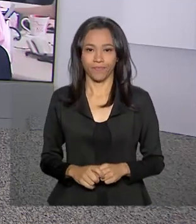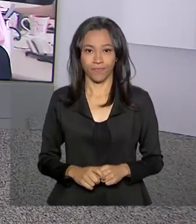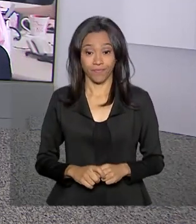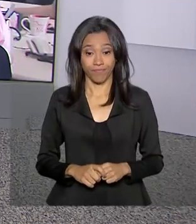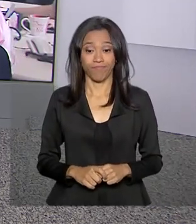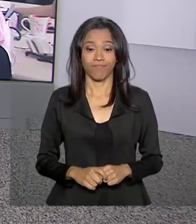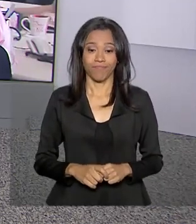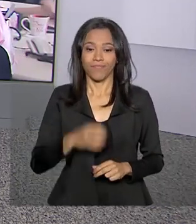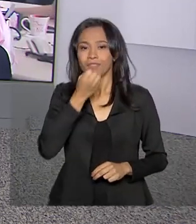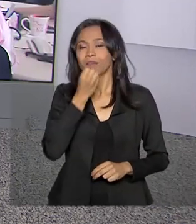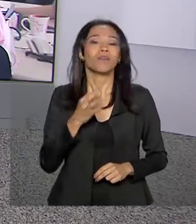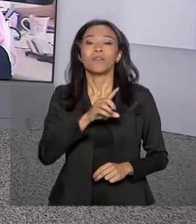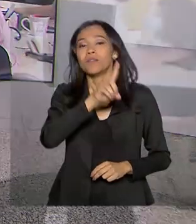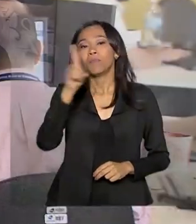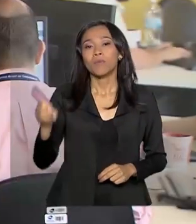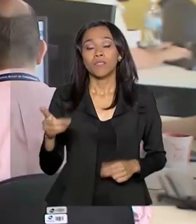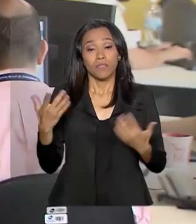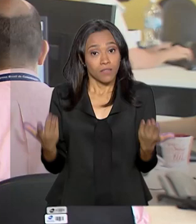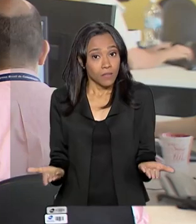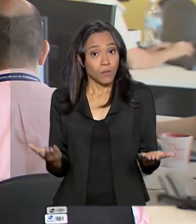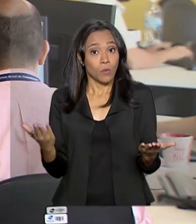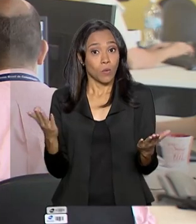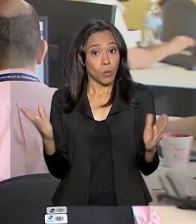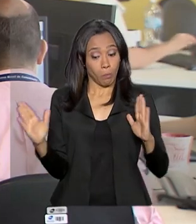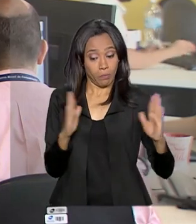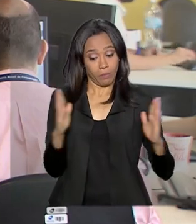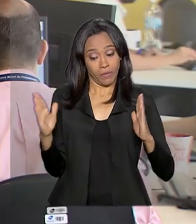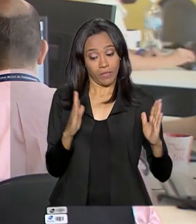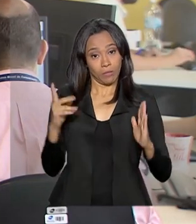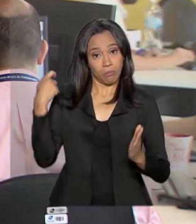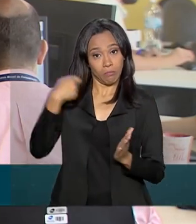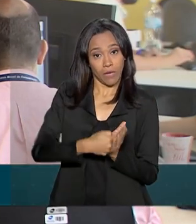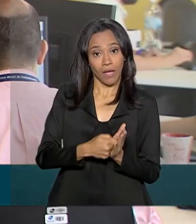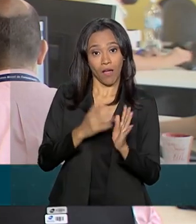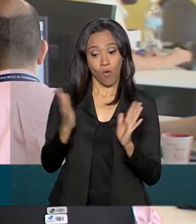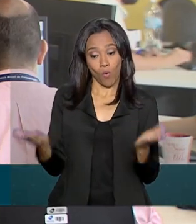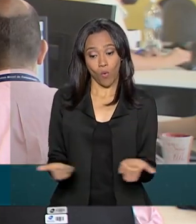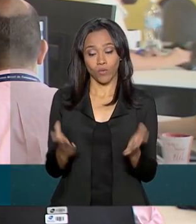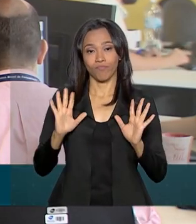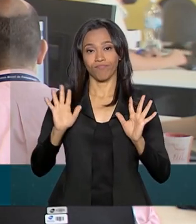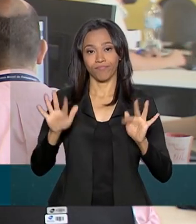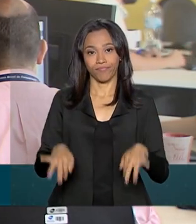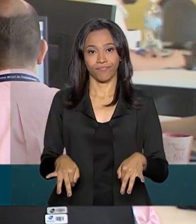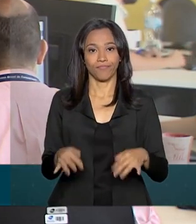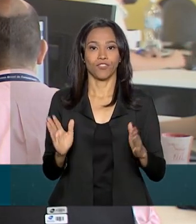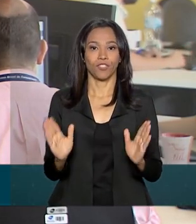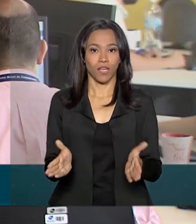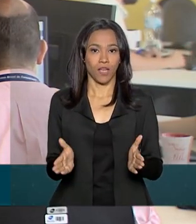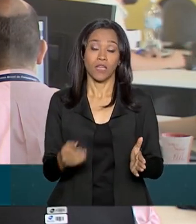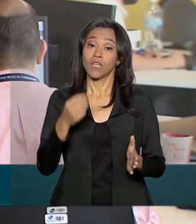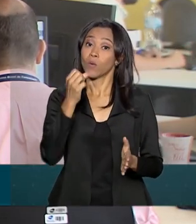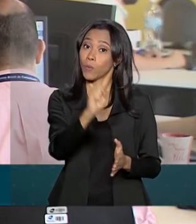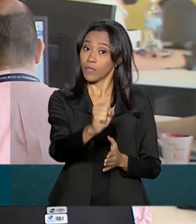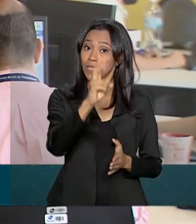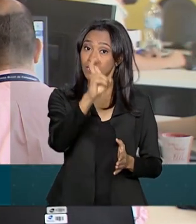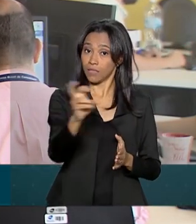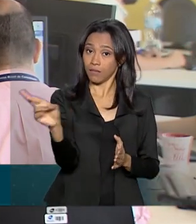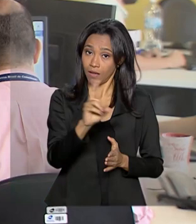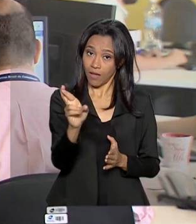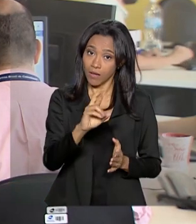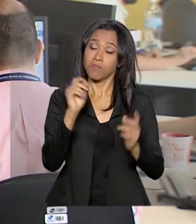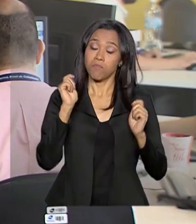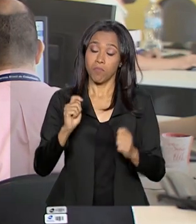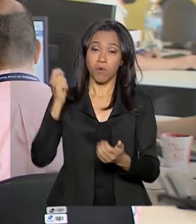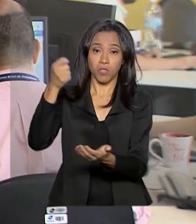Bom dia Carla. Pois é, o prazo para pagar a taxa de inscrição termina hoje. Valor é de R$ 85 e pode ser pago em